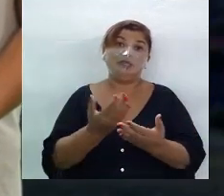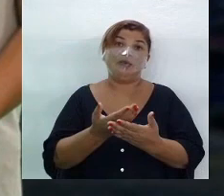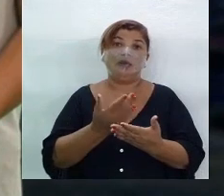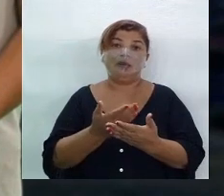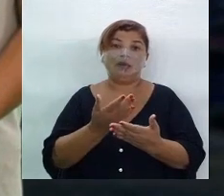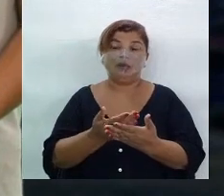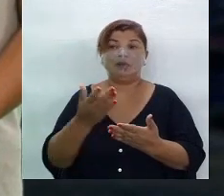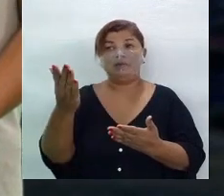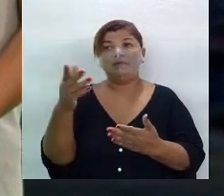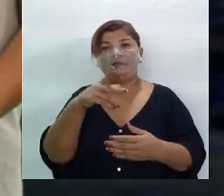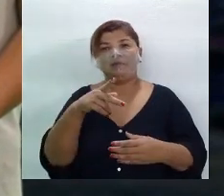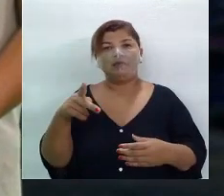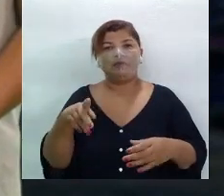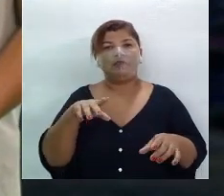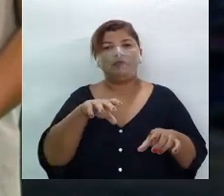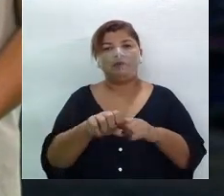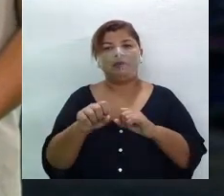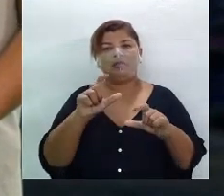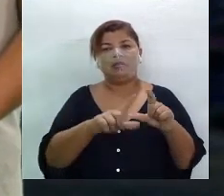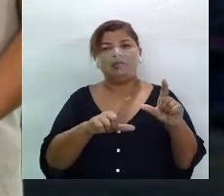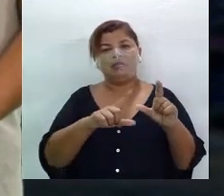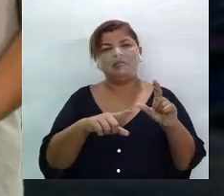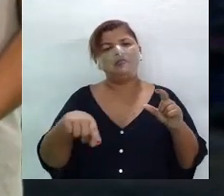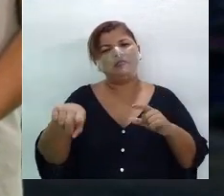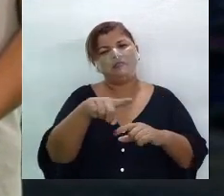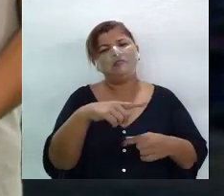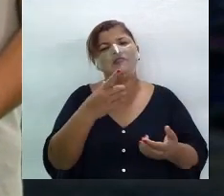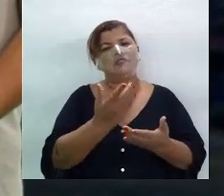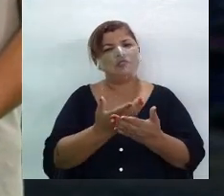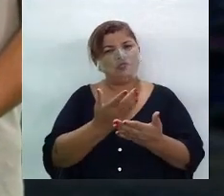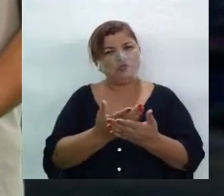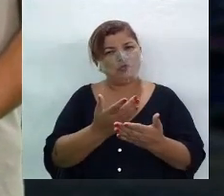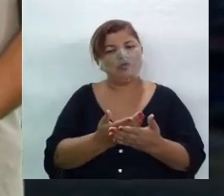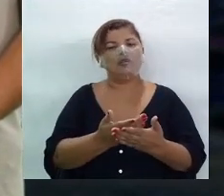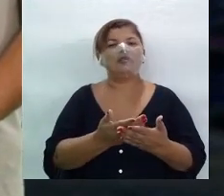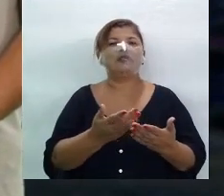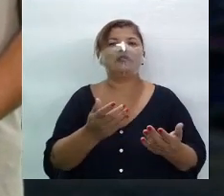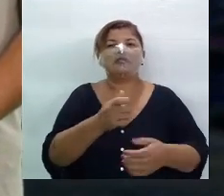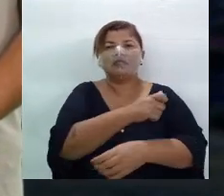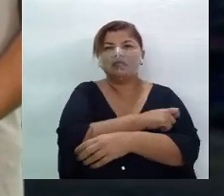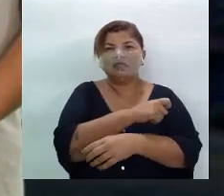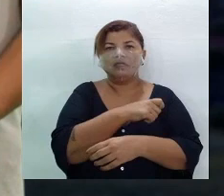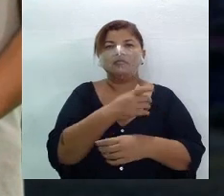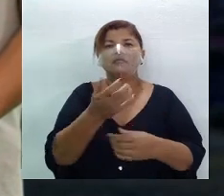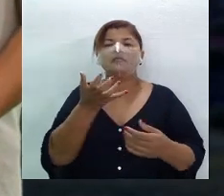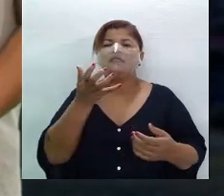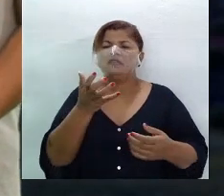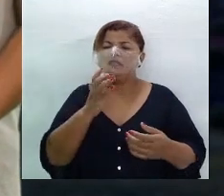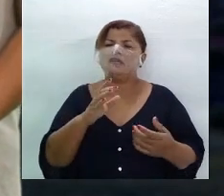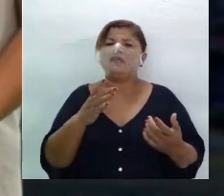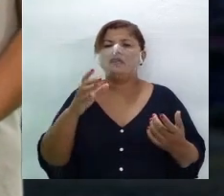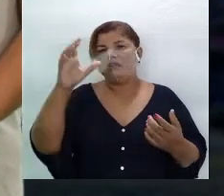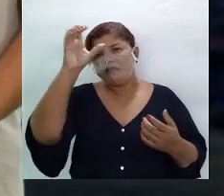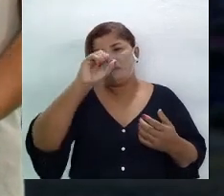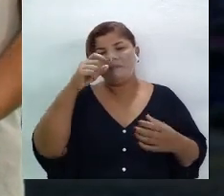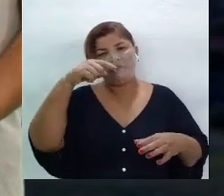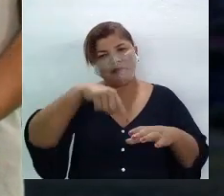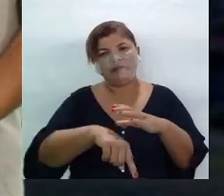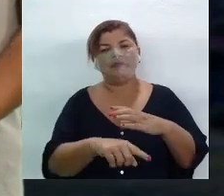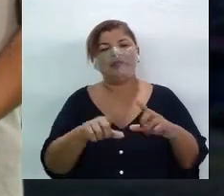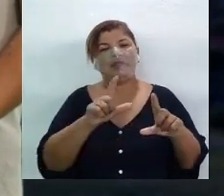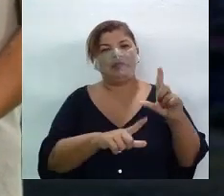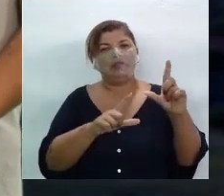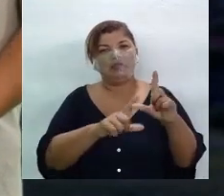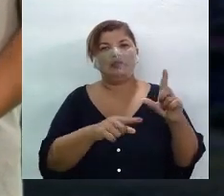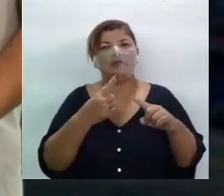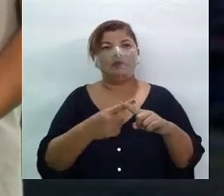professor formado em Letras, a todos vocês, estudantes, que gostam, que querem adentrar nesse universo das letras, visto que hoje vamos falar de lendas,